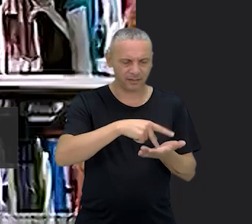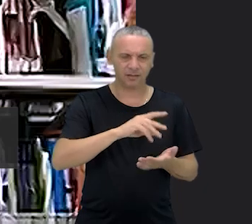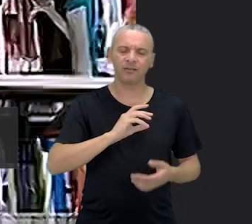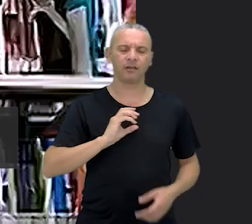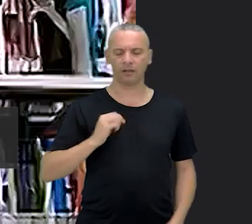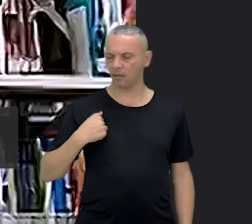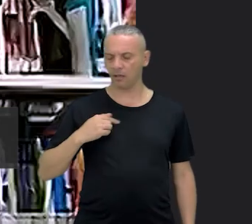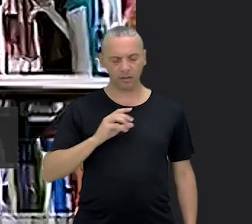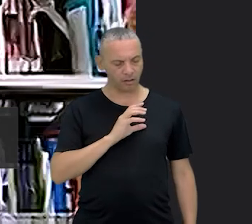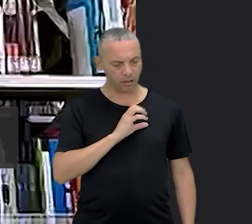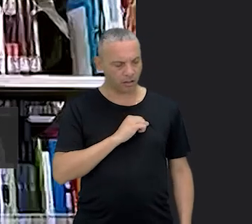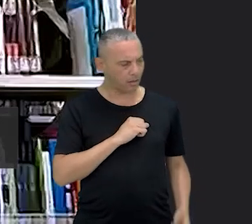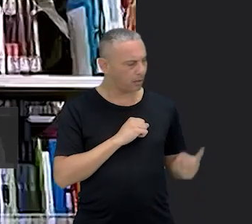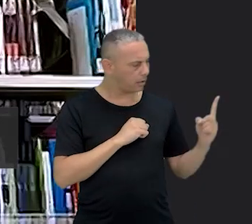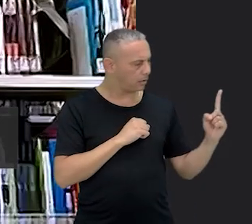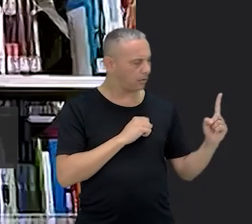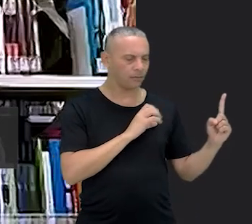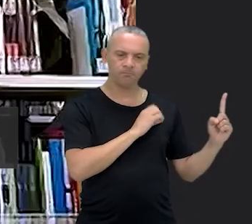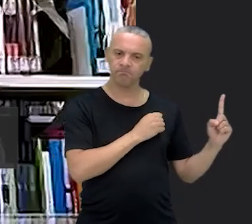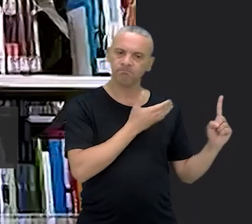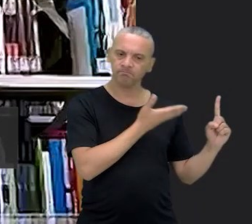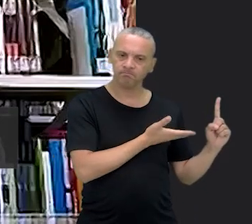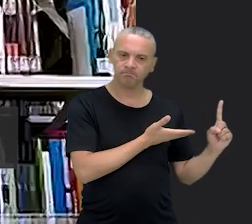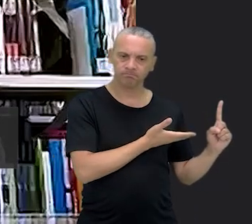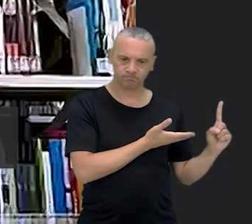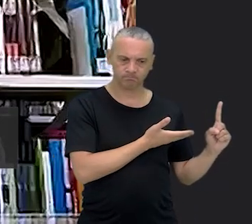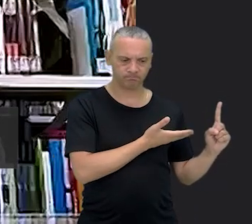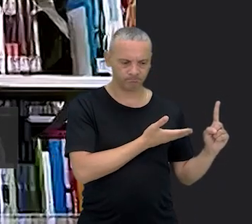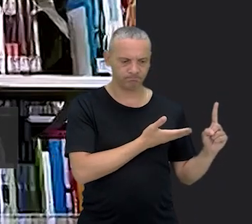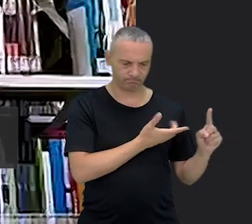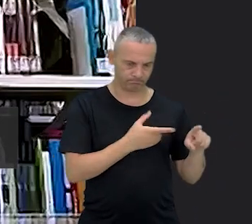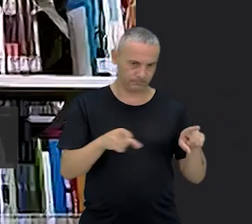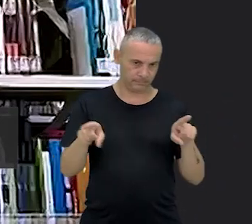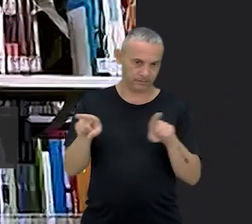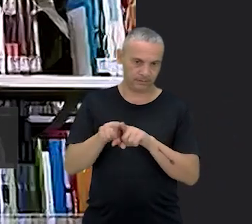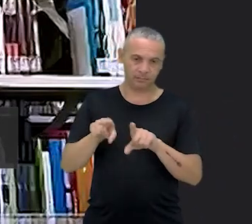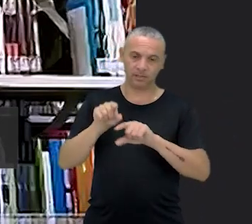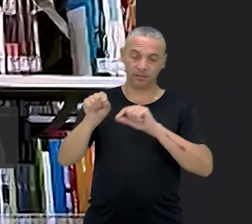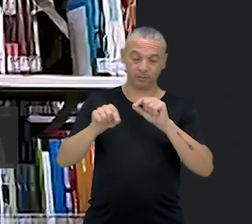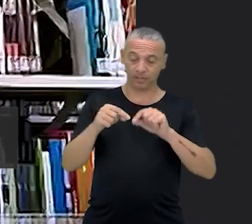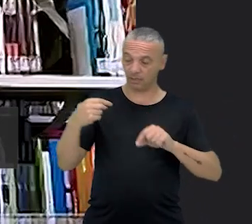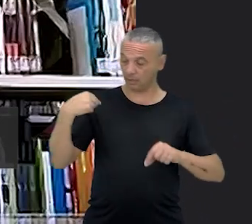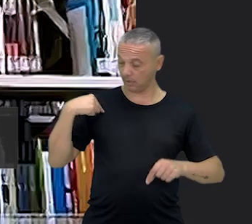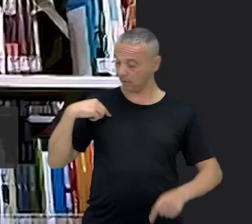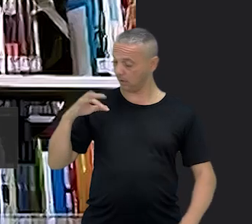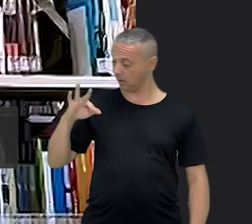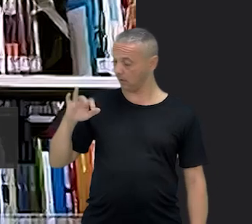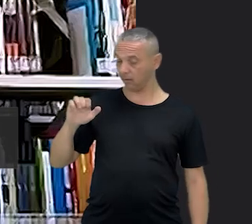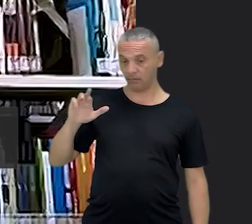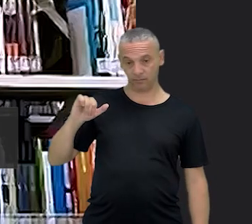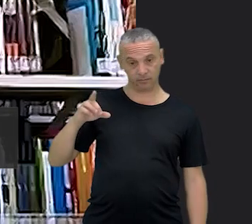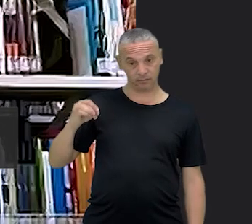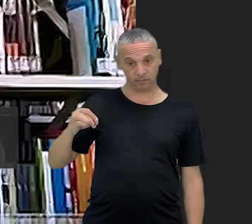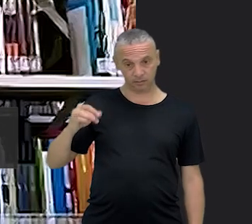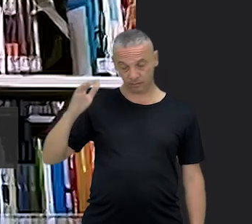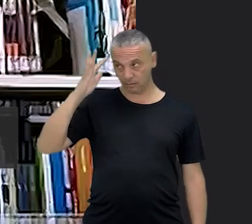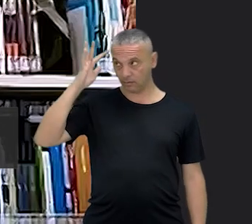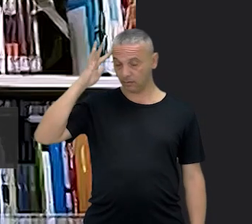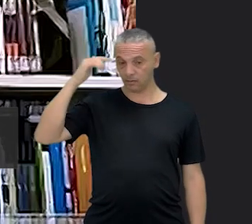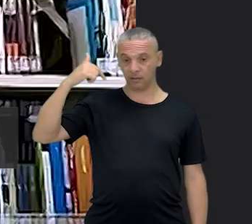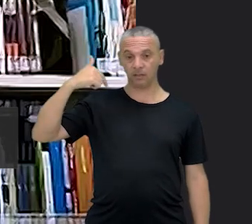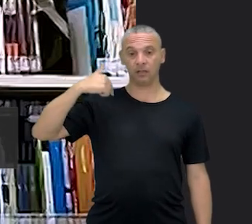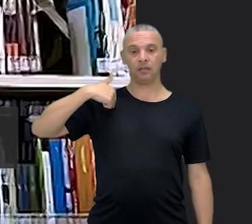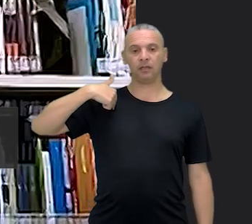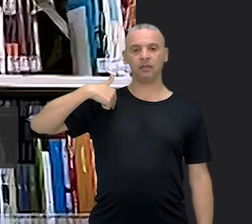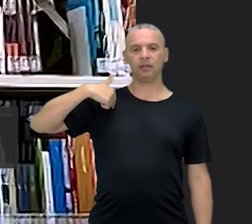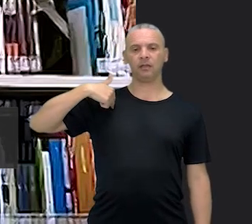amava a Aurélia, isso é a minha opinião. E ele também se descobriu o que realmente faltava